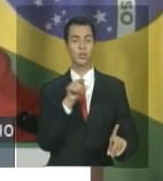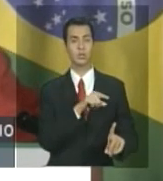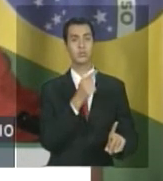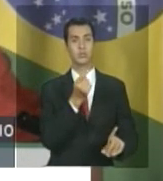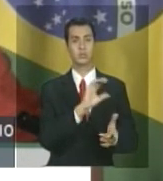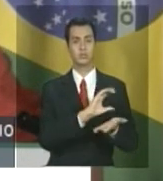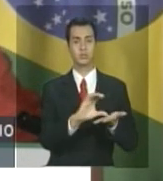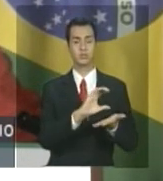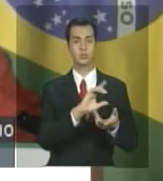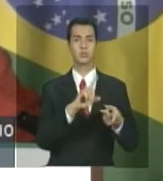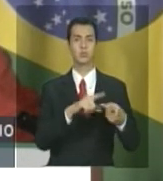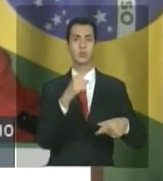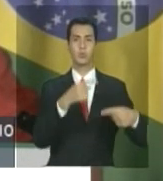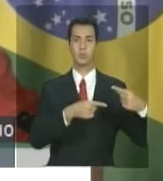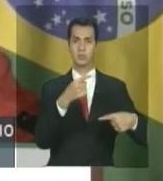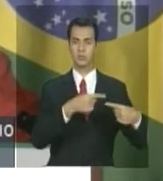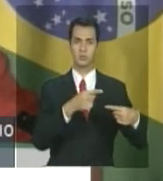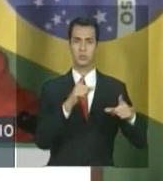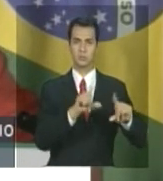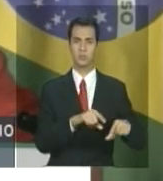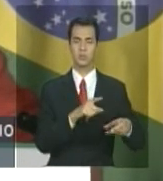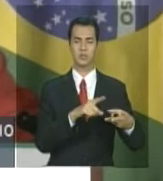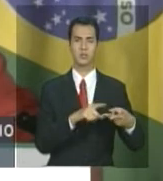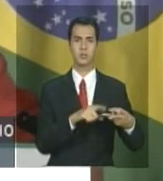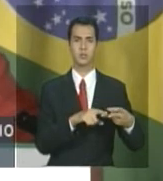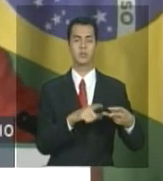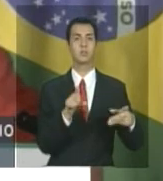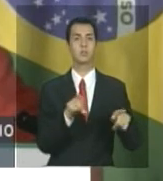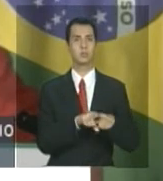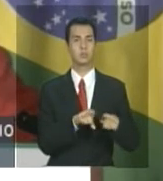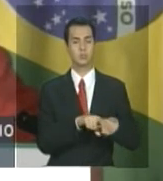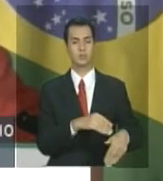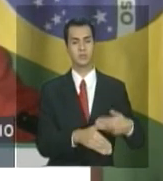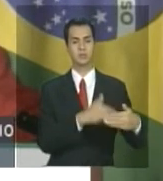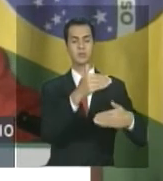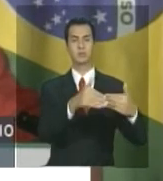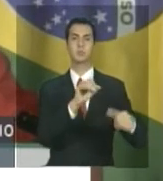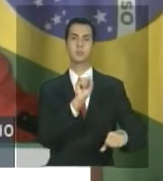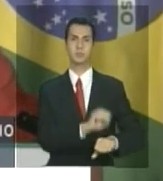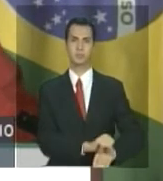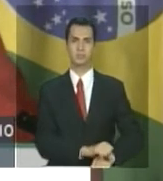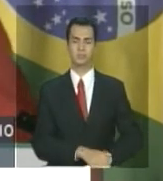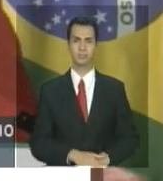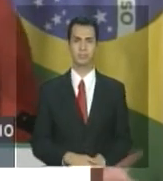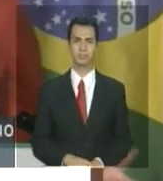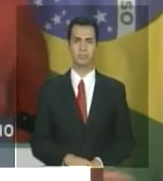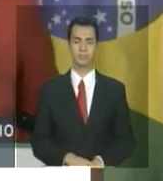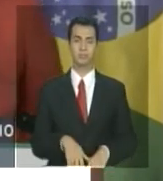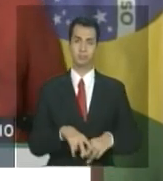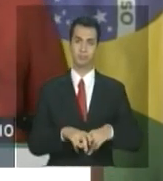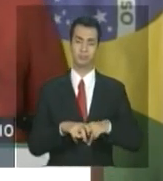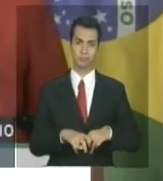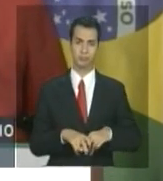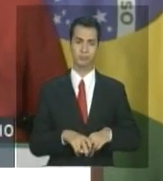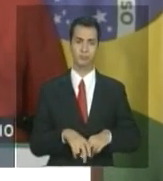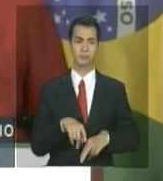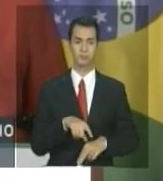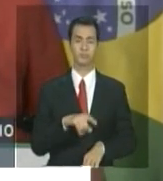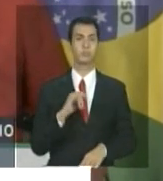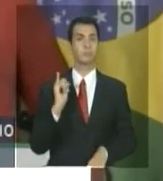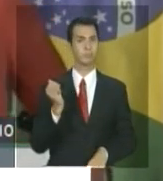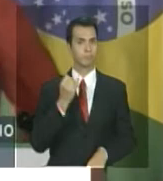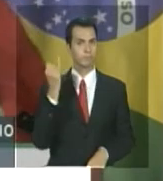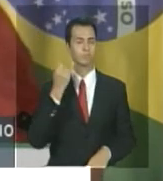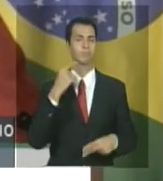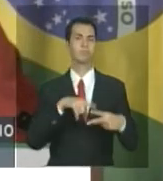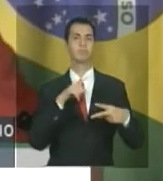sua competitividade e o seu posicionamento de crescimento. Por isso, esse é um primeiro fator.